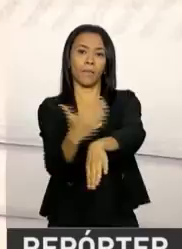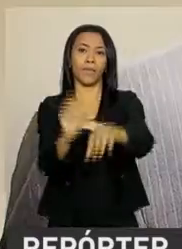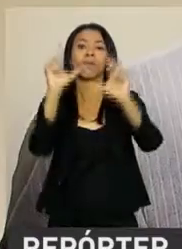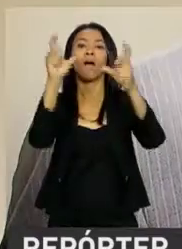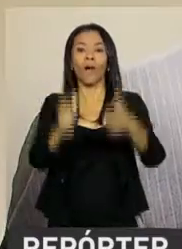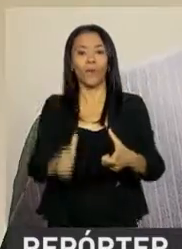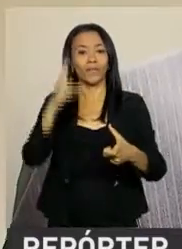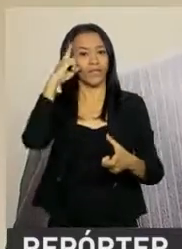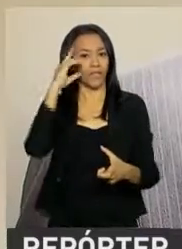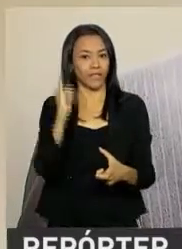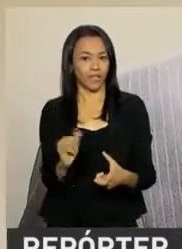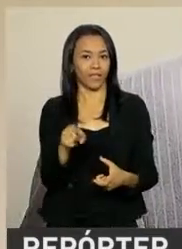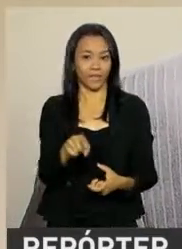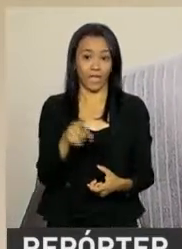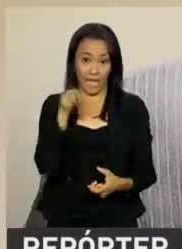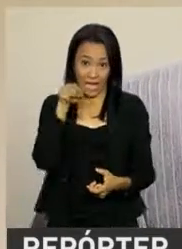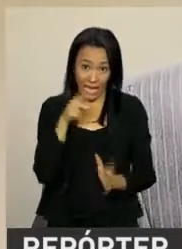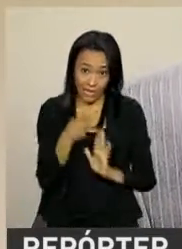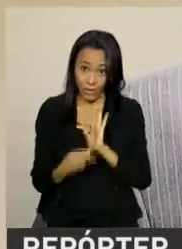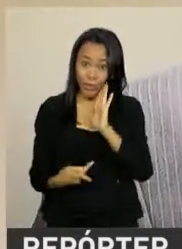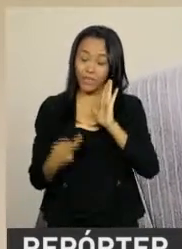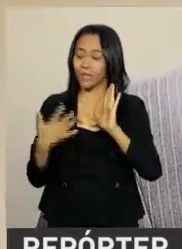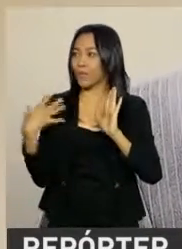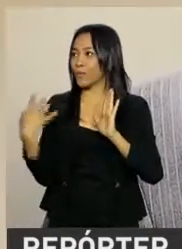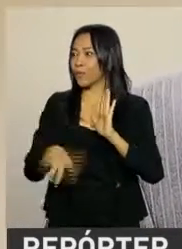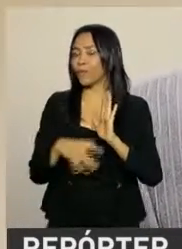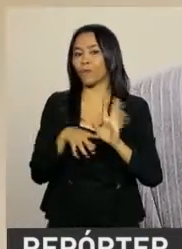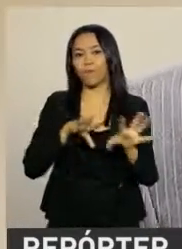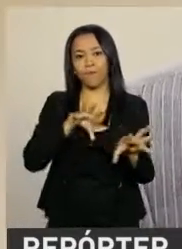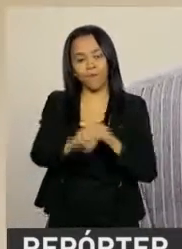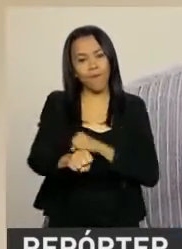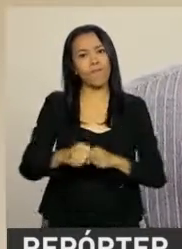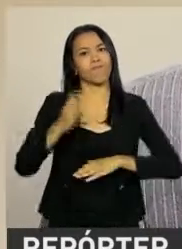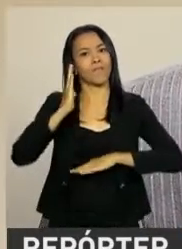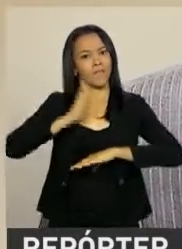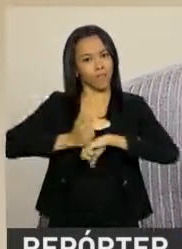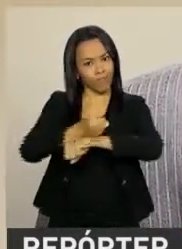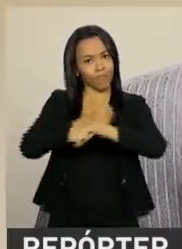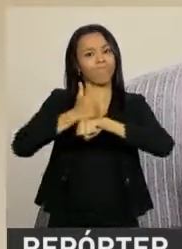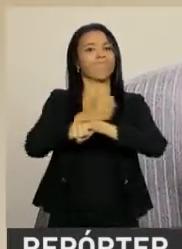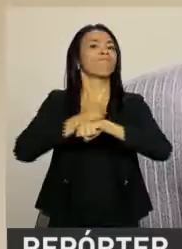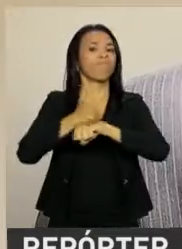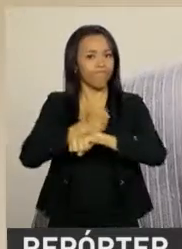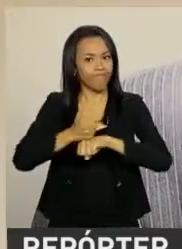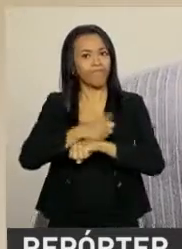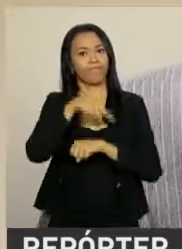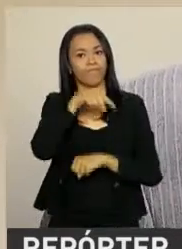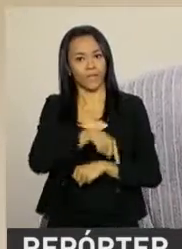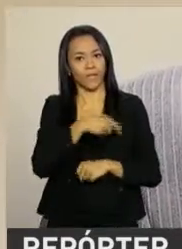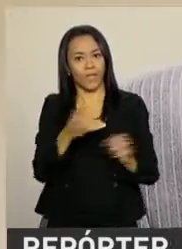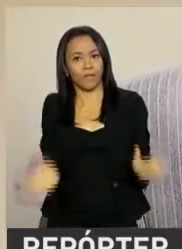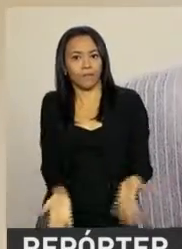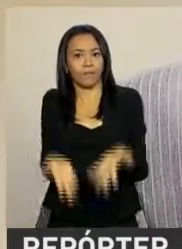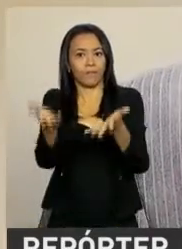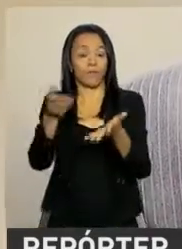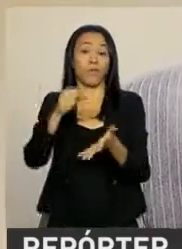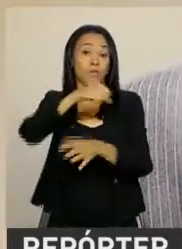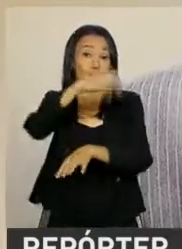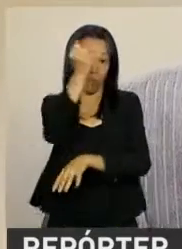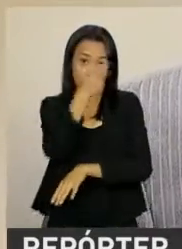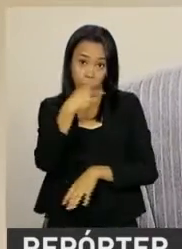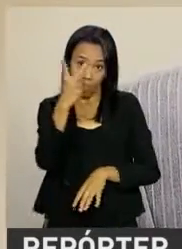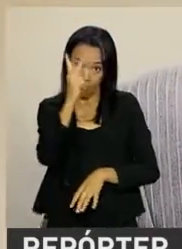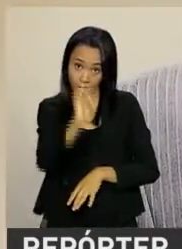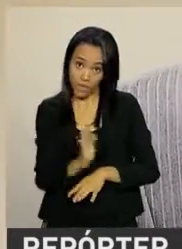e esse é o maior projeto de formação profissional já desenvolvido pelo brasil no exterior ea